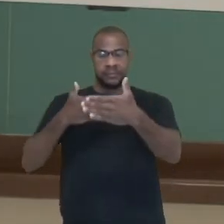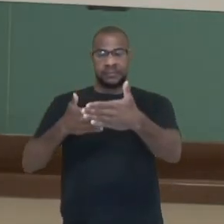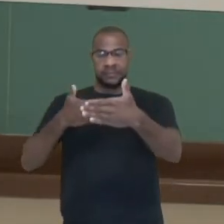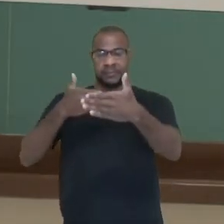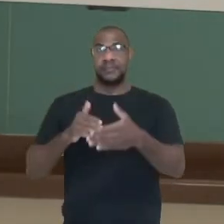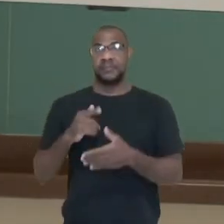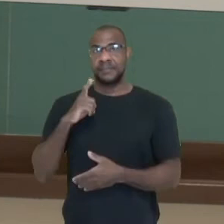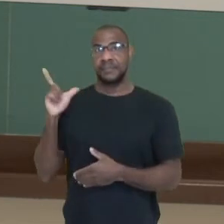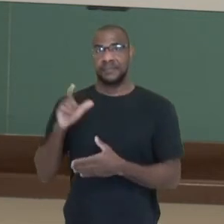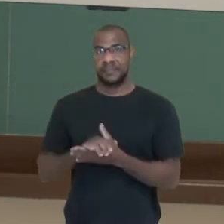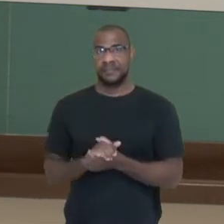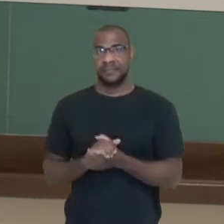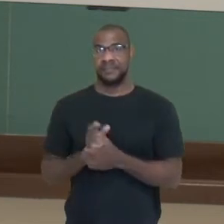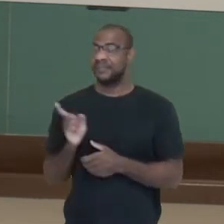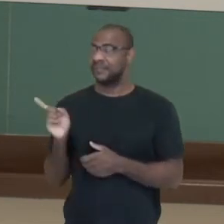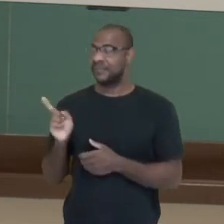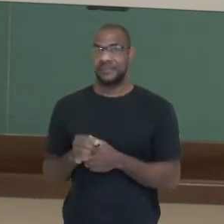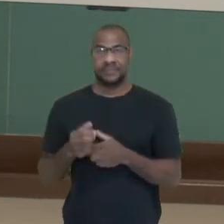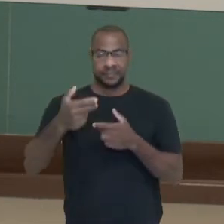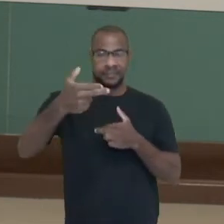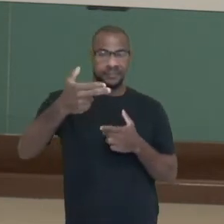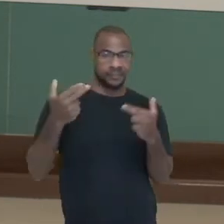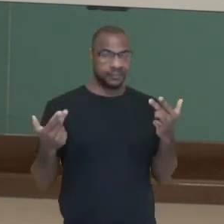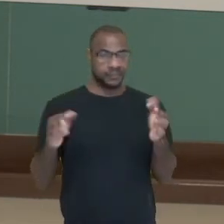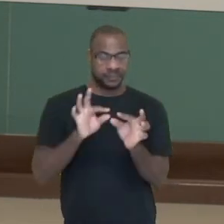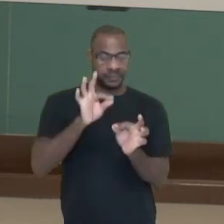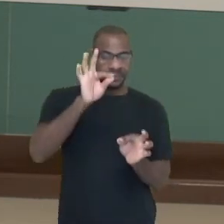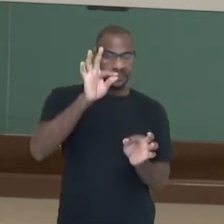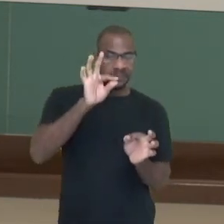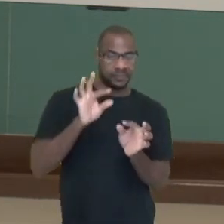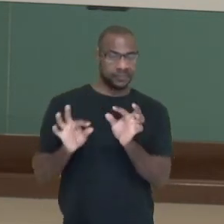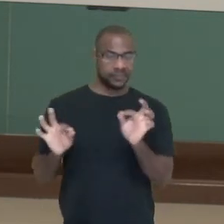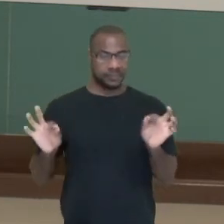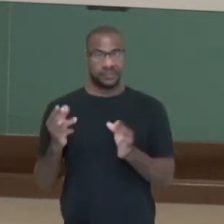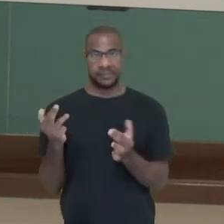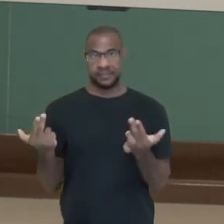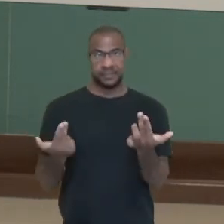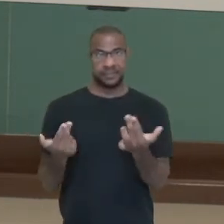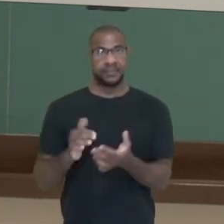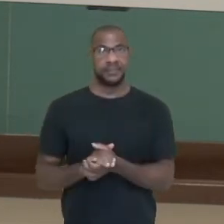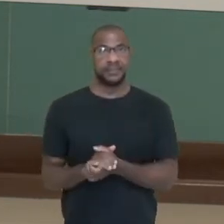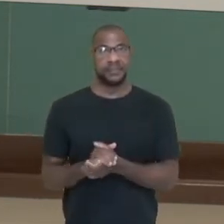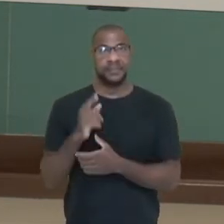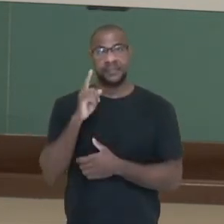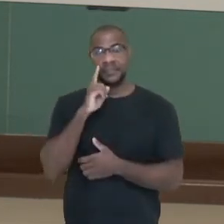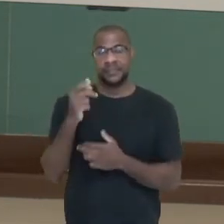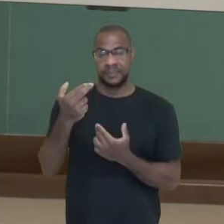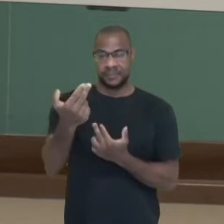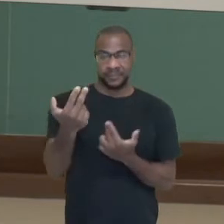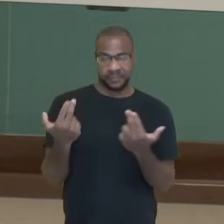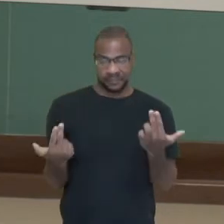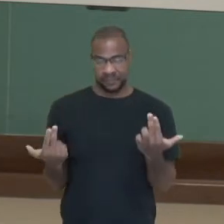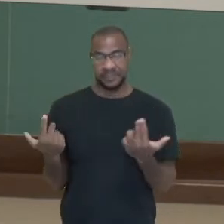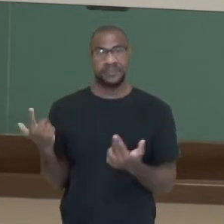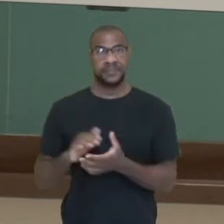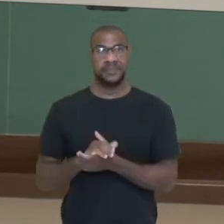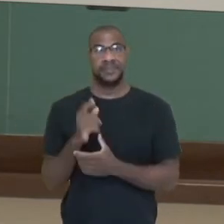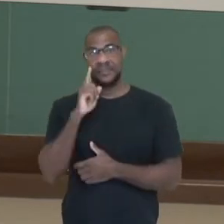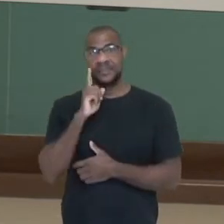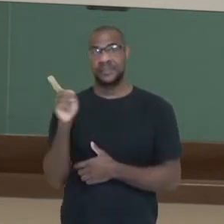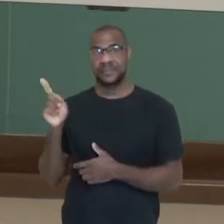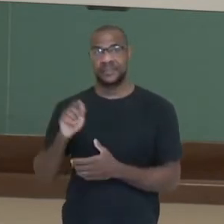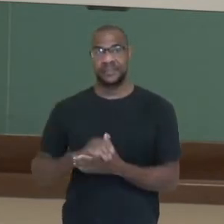cada casal ou par de paredes com as mesmas medidas. Então, um casal de paredes, 2 vezes 5 vezes